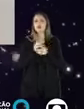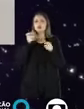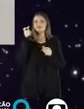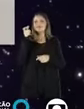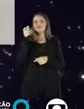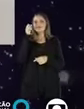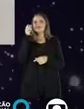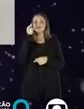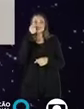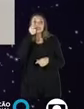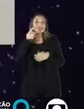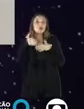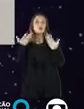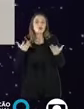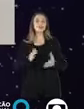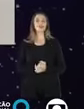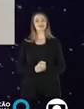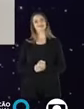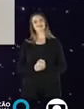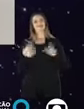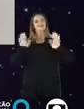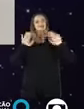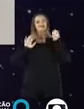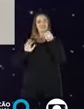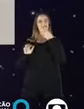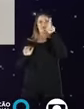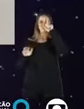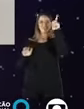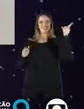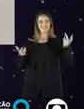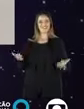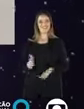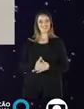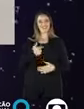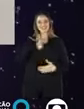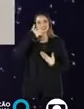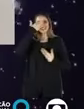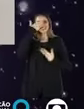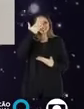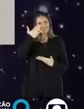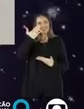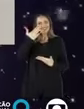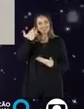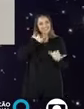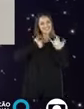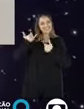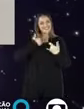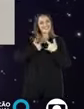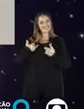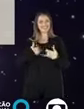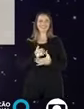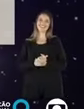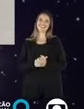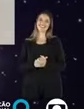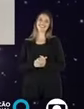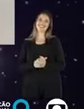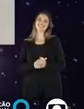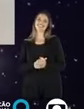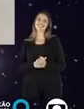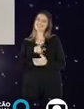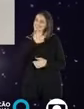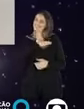isso para você. Tá, tudo bem, bom dia, gente. Valquíria, eu te agradeço as palavras aí. Você é suspeita, você é